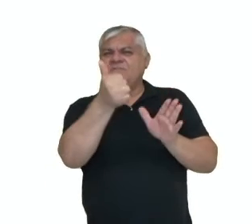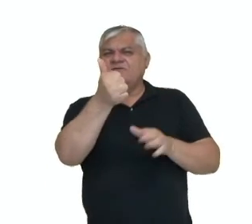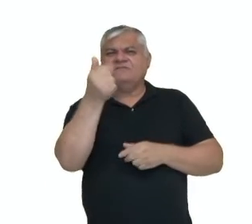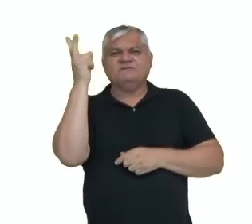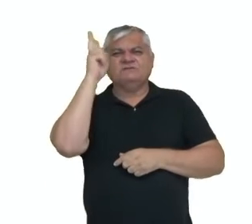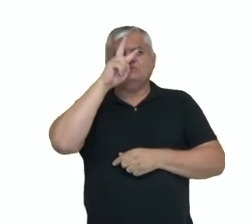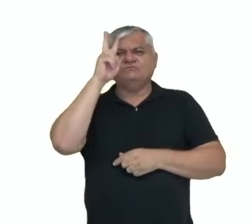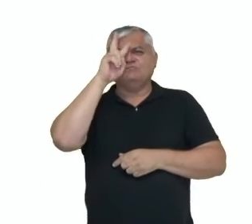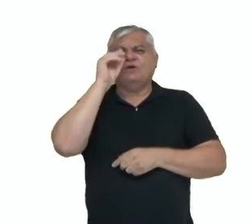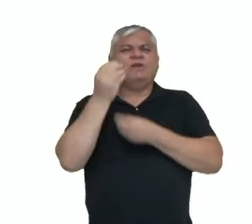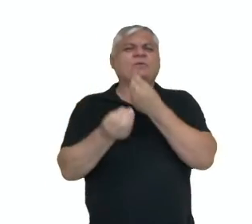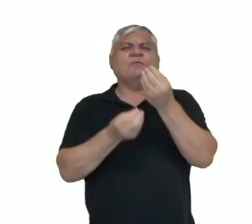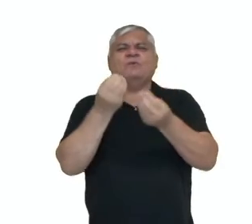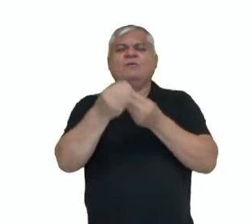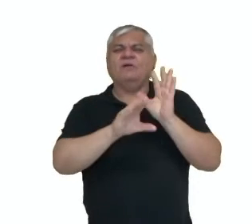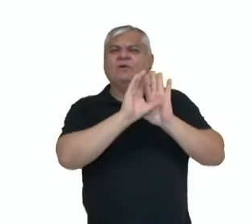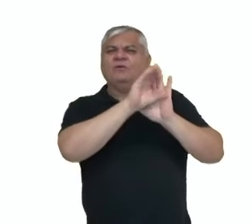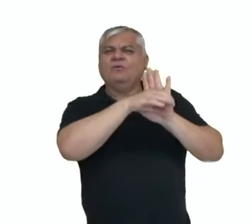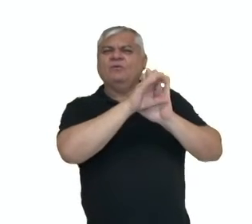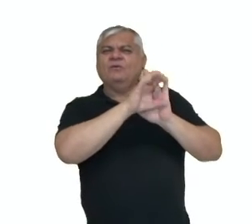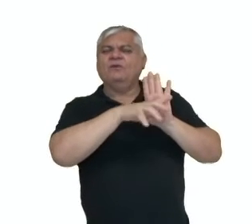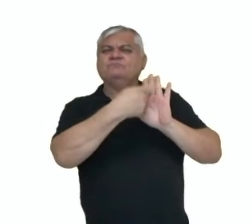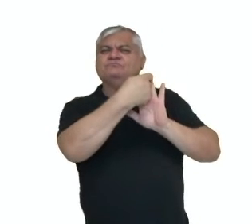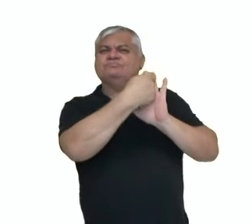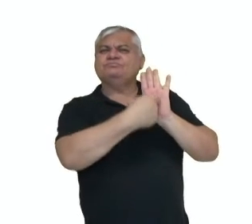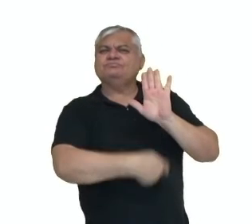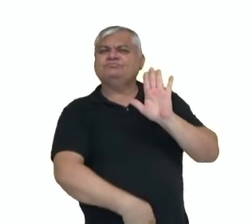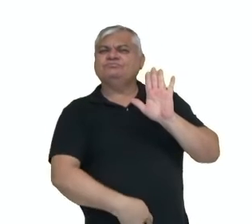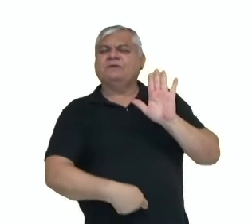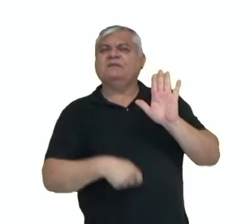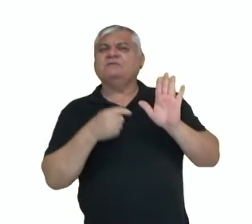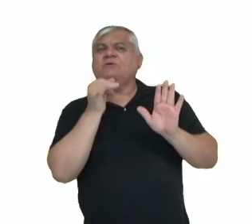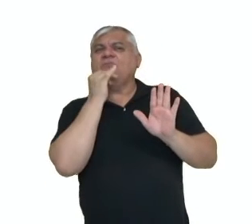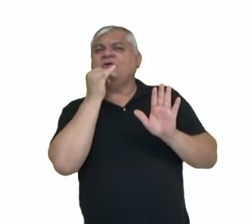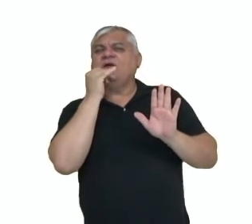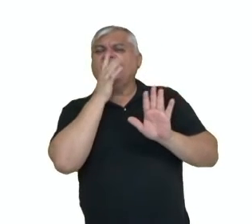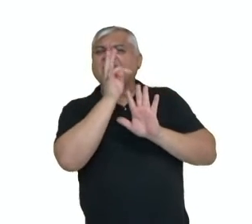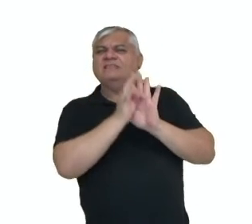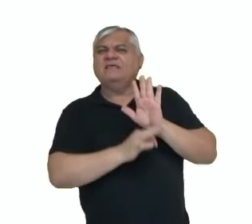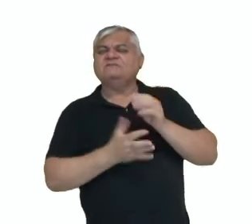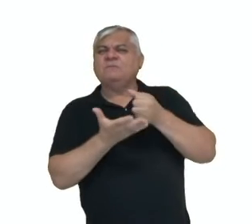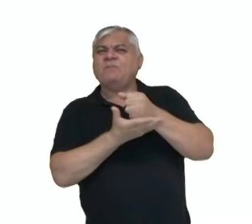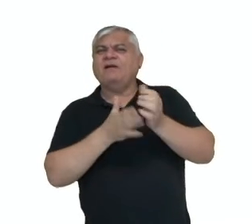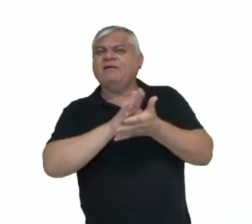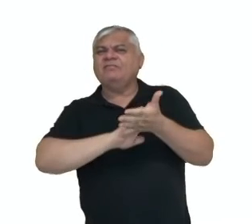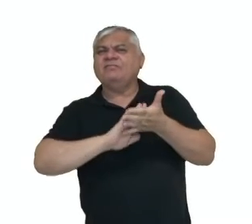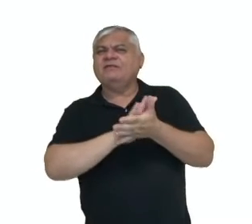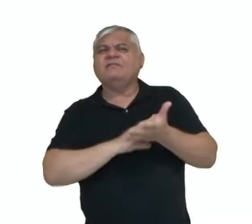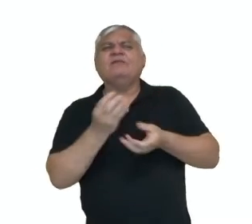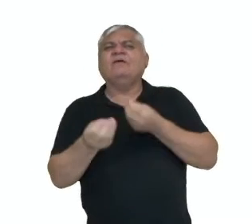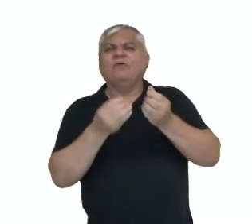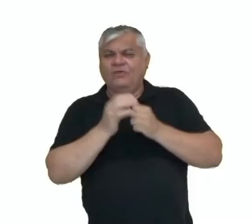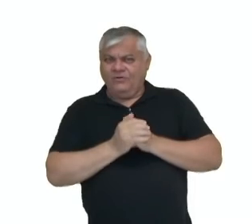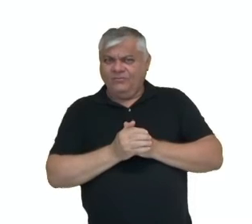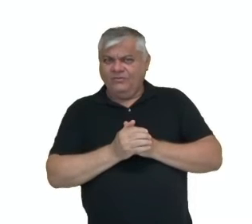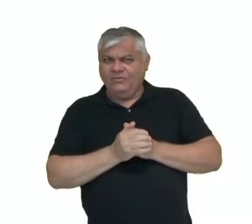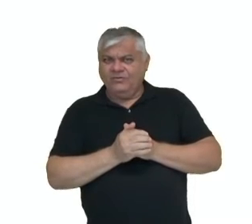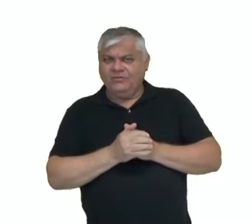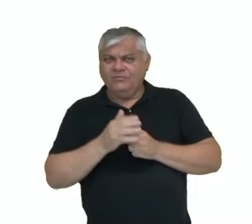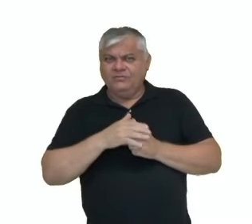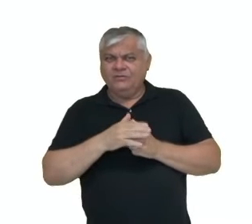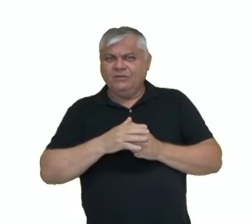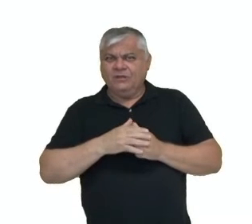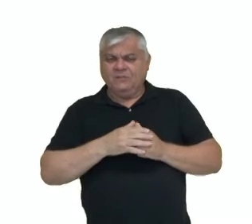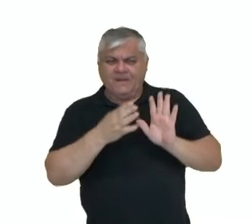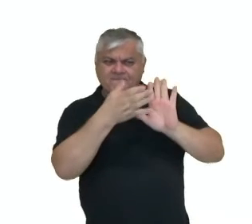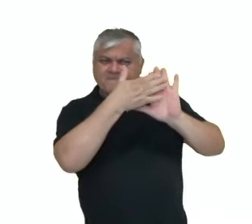história nacional, uma Constituição seria escrita sem texto base enviado pelo governo, sem um processo decisório